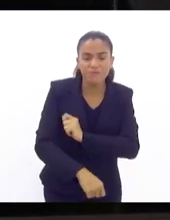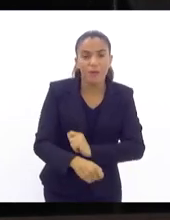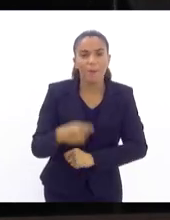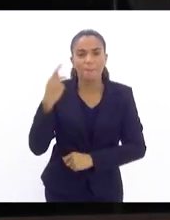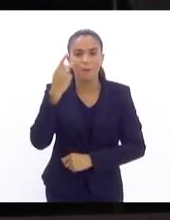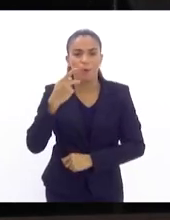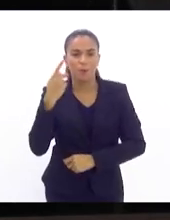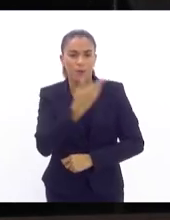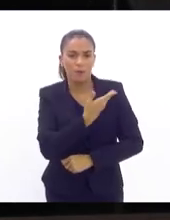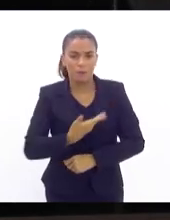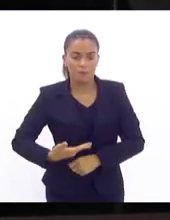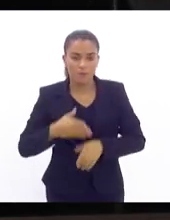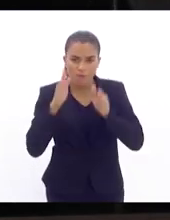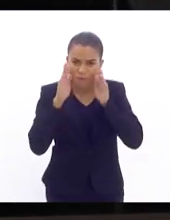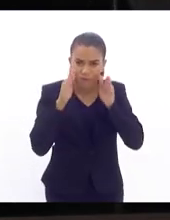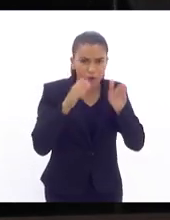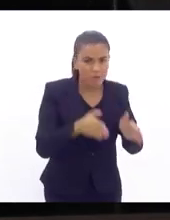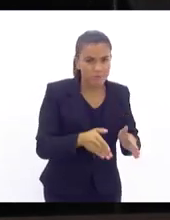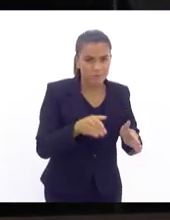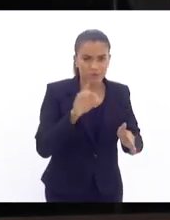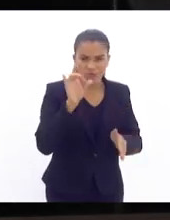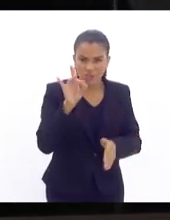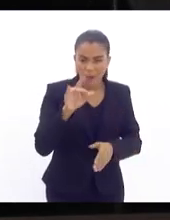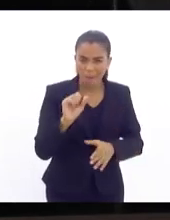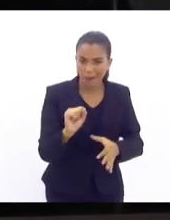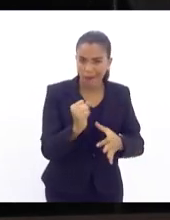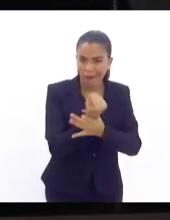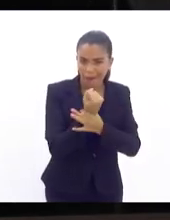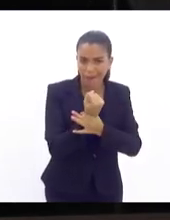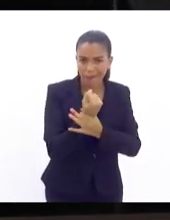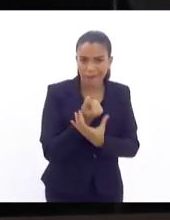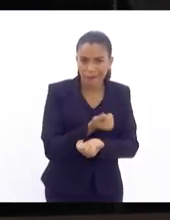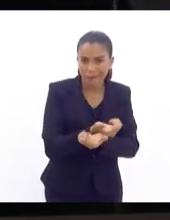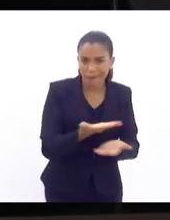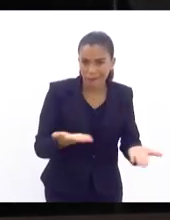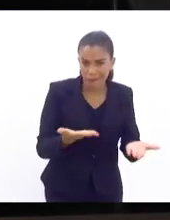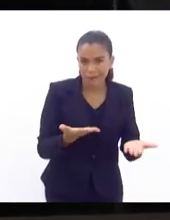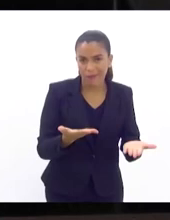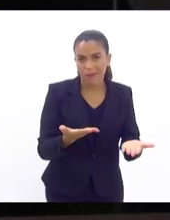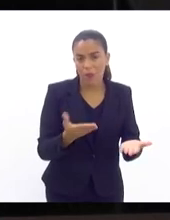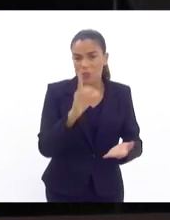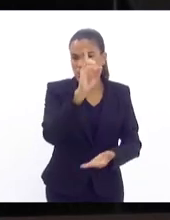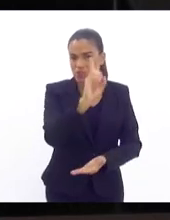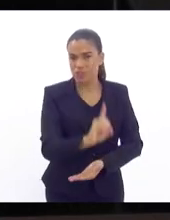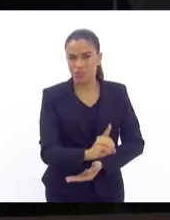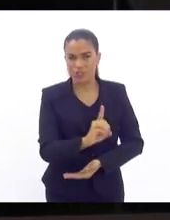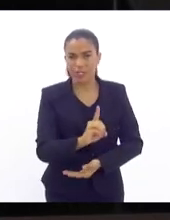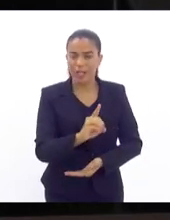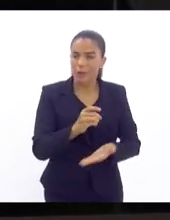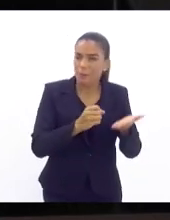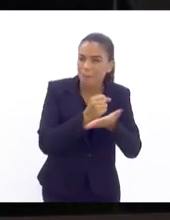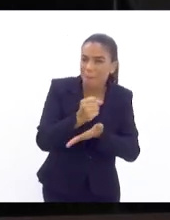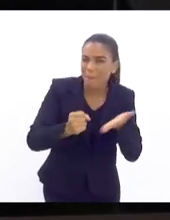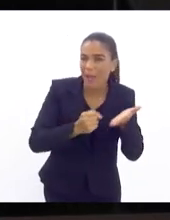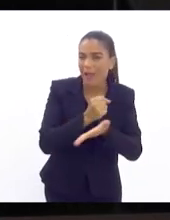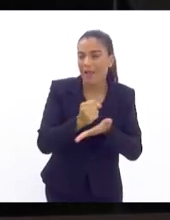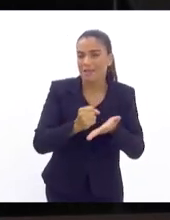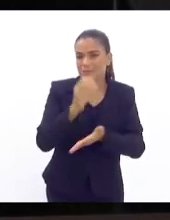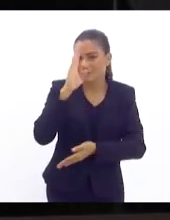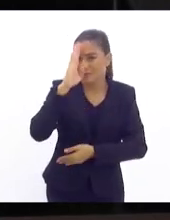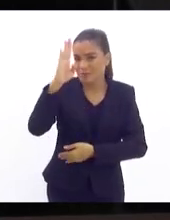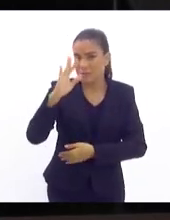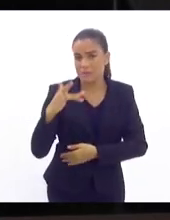públicas voltadas não somente para garantir a eles os direitos fundamentais,